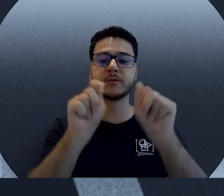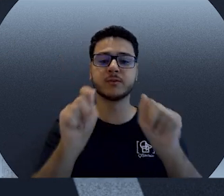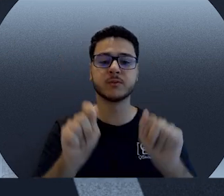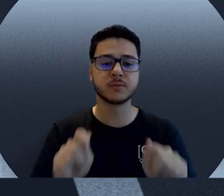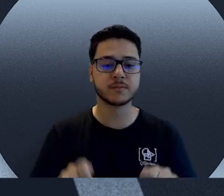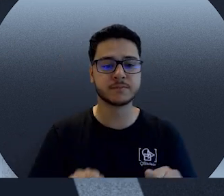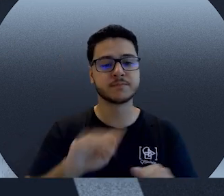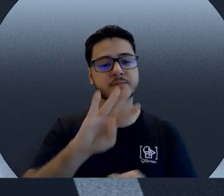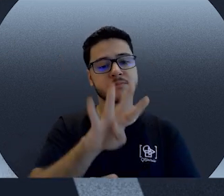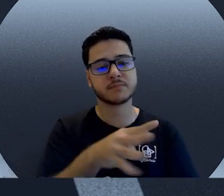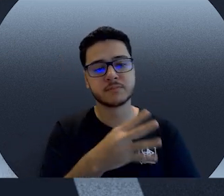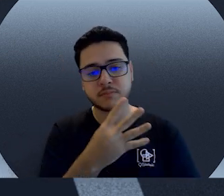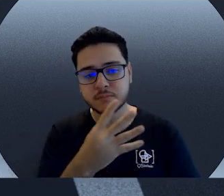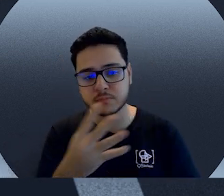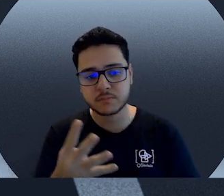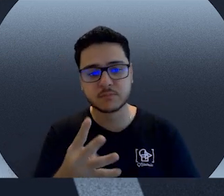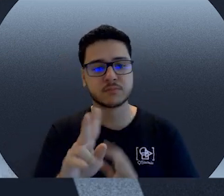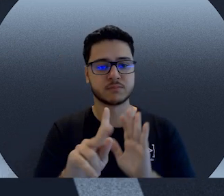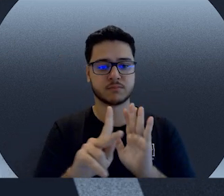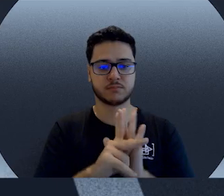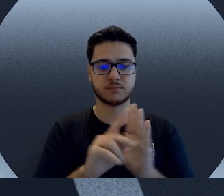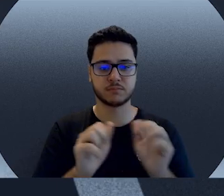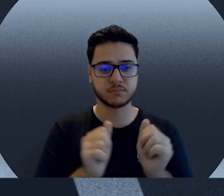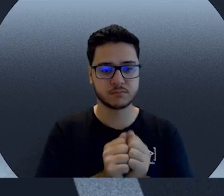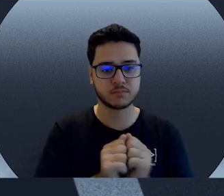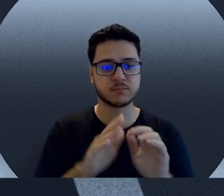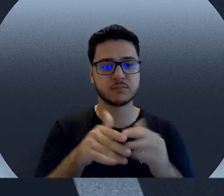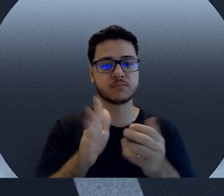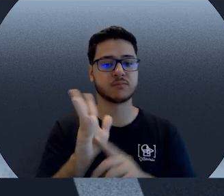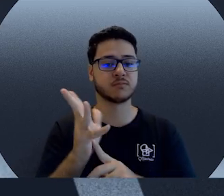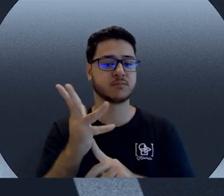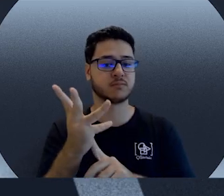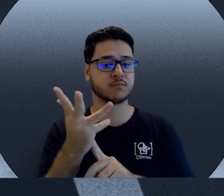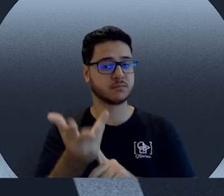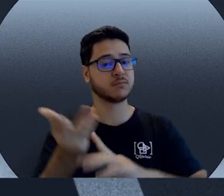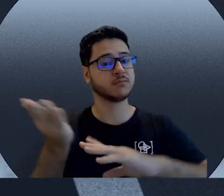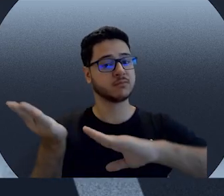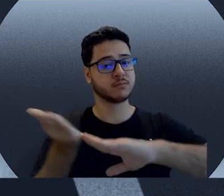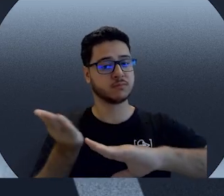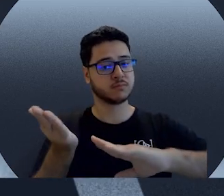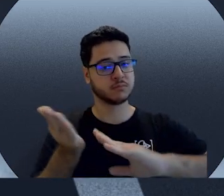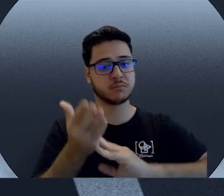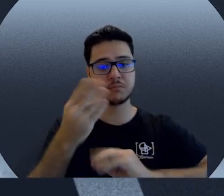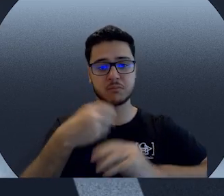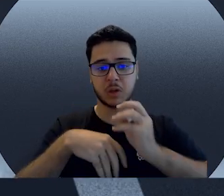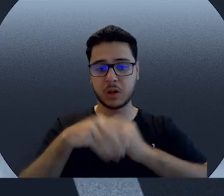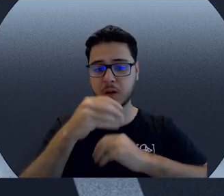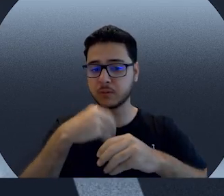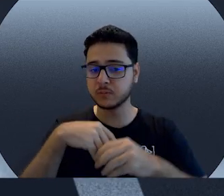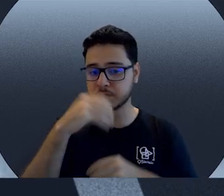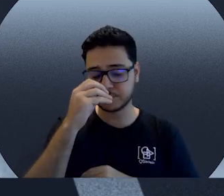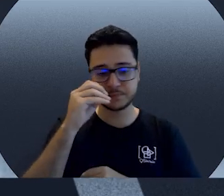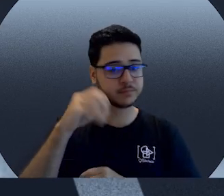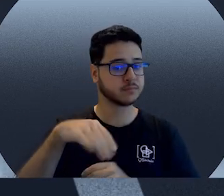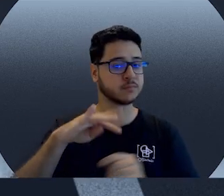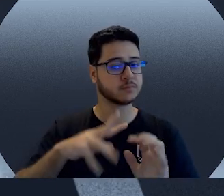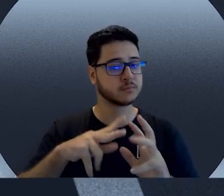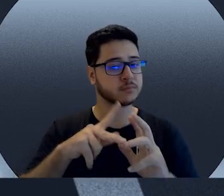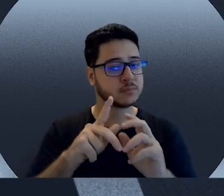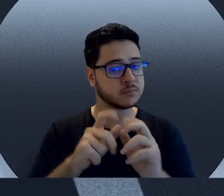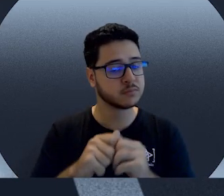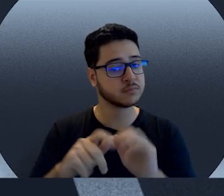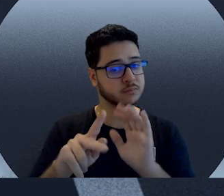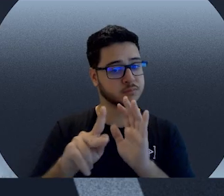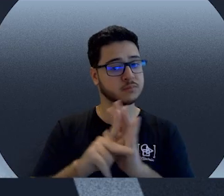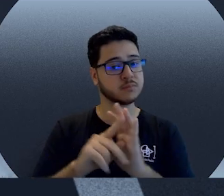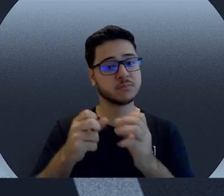quadrado, pintura está nesse quadrado. Então, a arte contemporânea bagunça isso um pouco. A arte, a obra